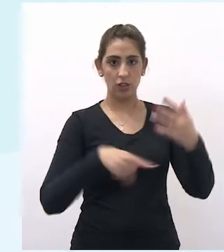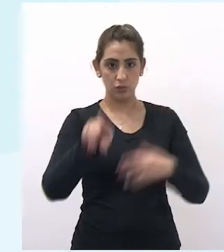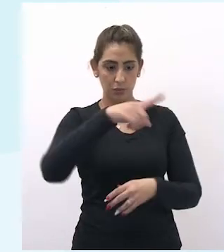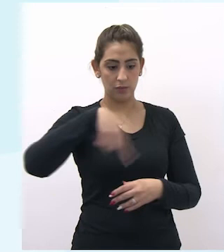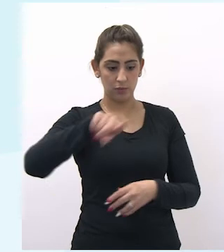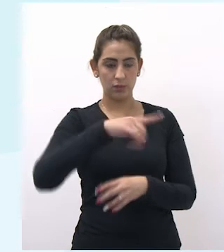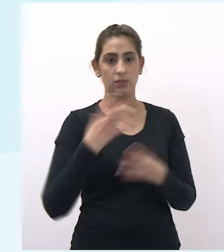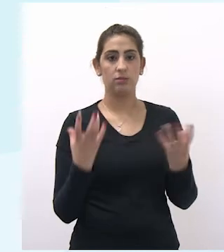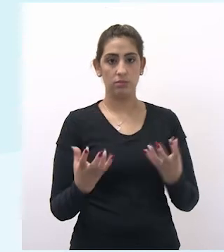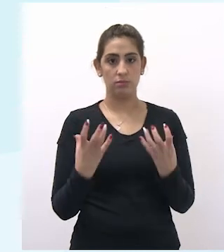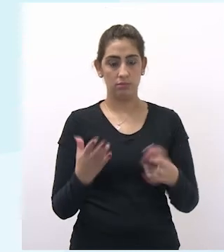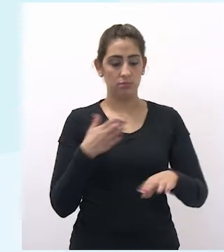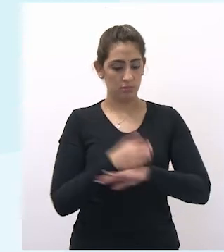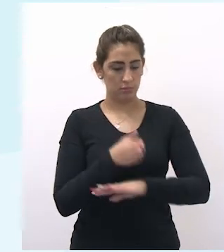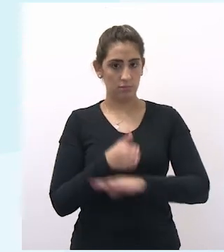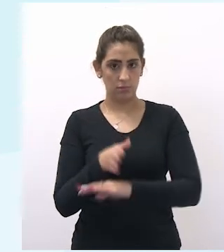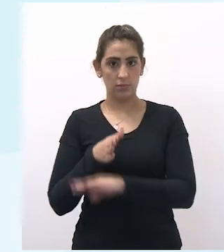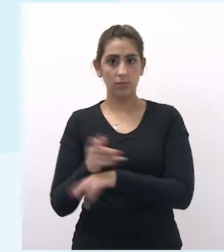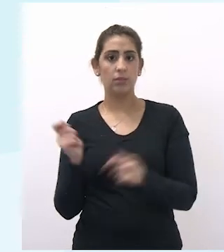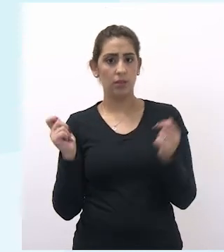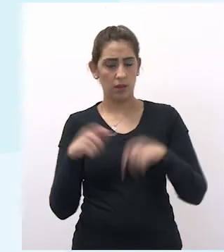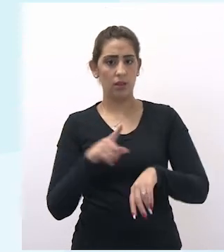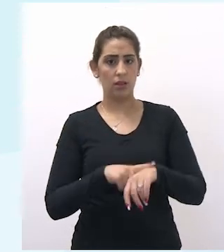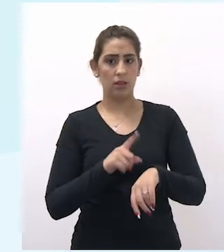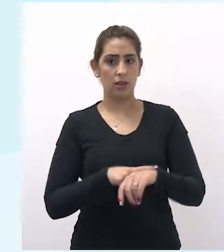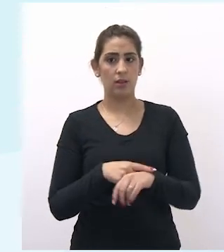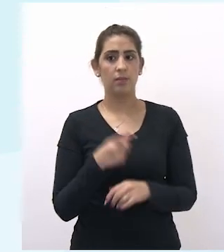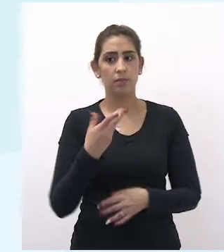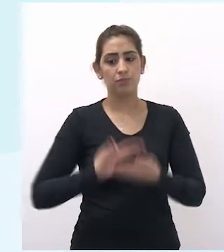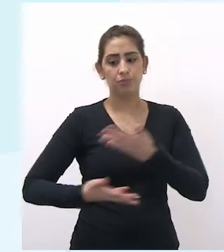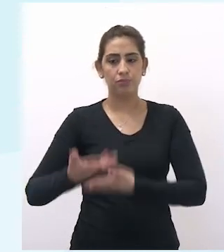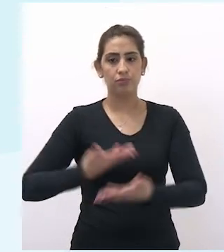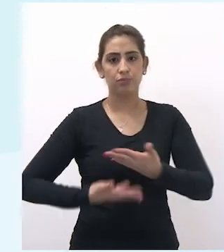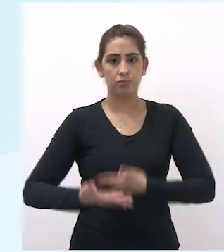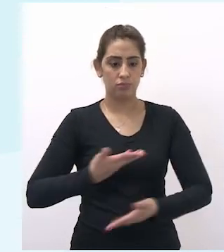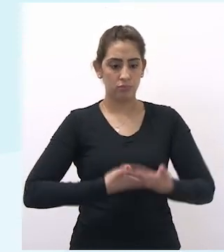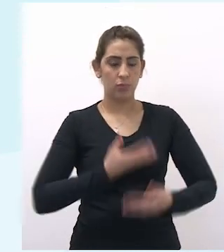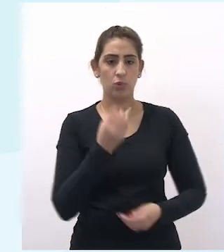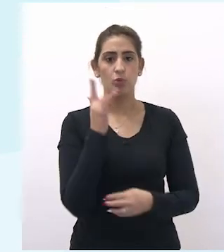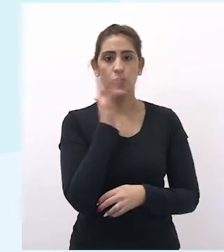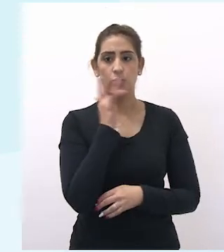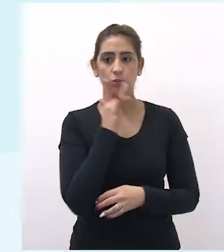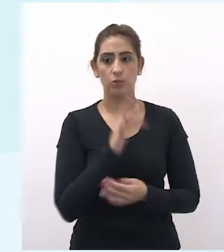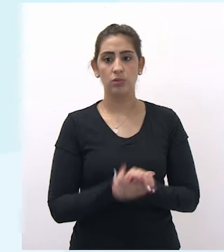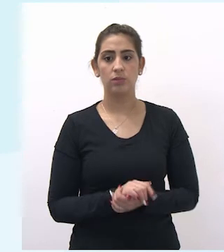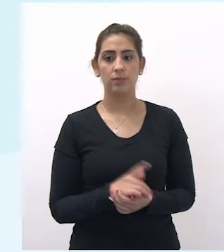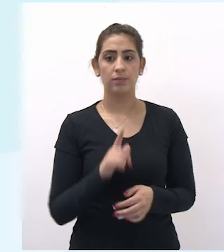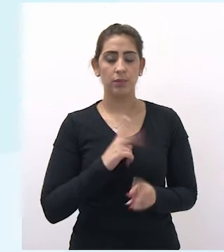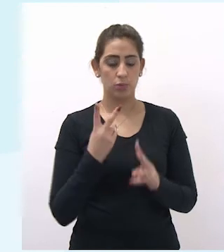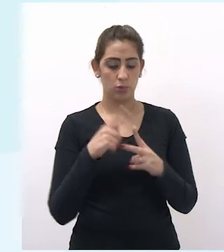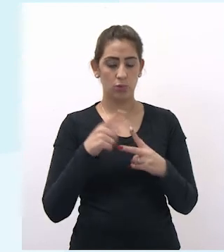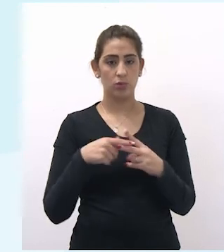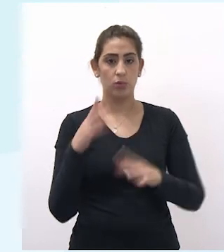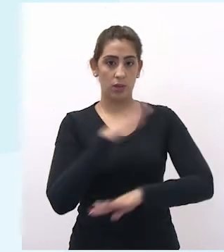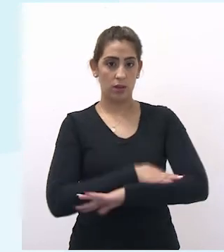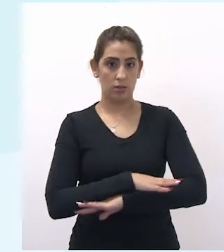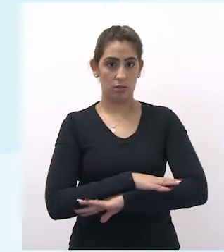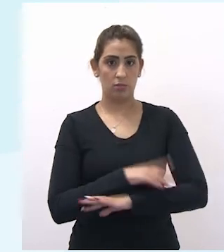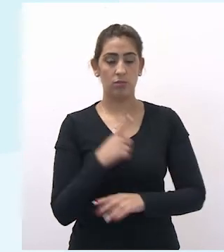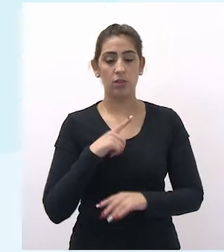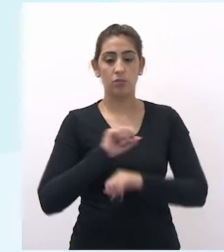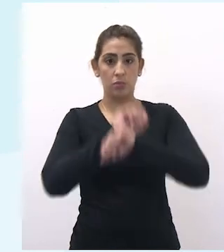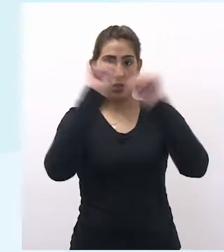alguém quiser participar ainda dá tempo, será um bate-papo muito gostoso. Temos 2 horários, de manhã e